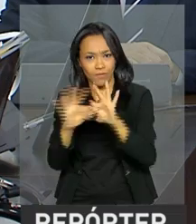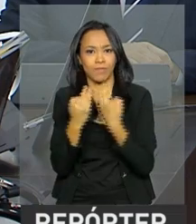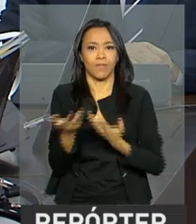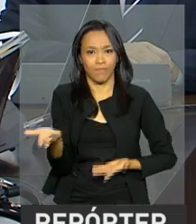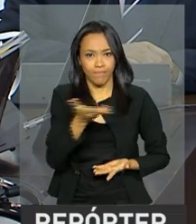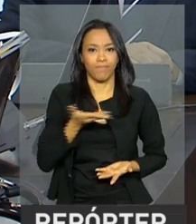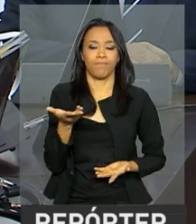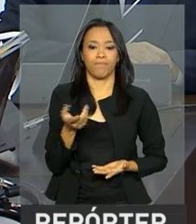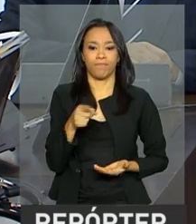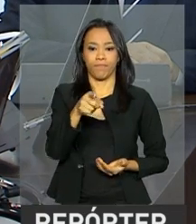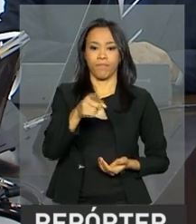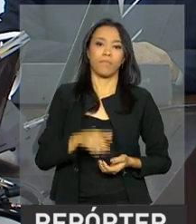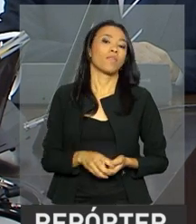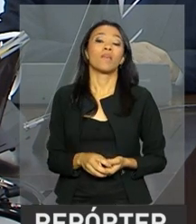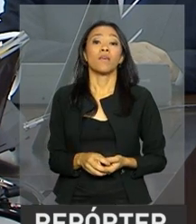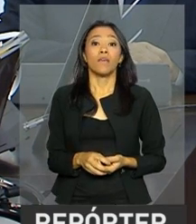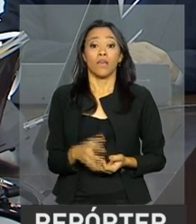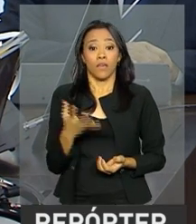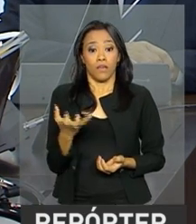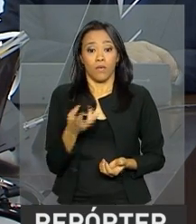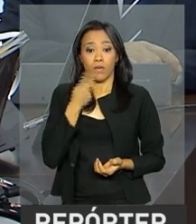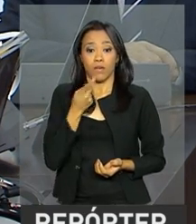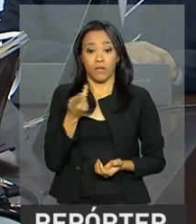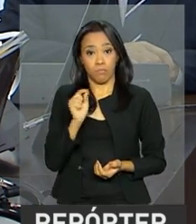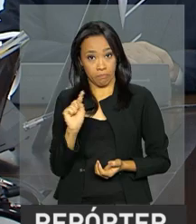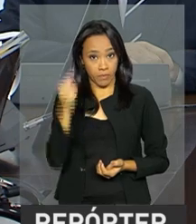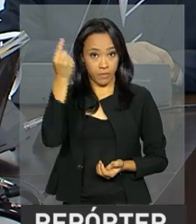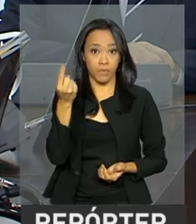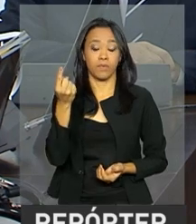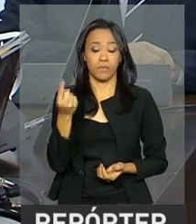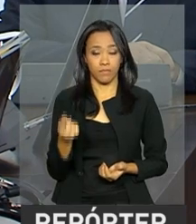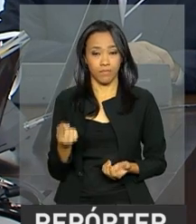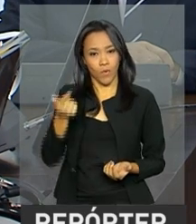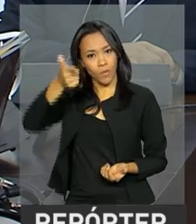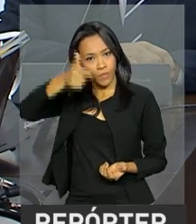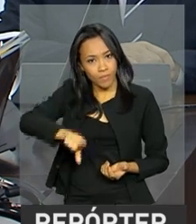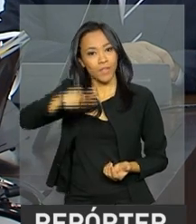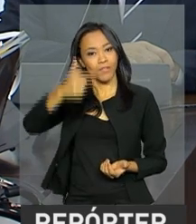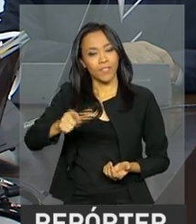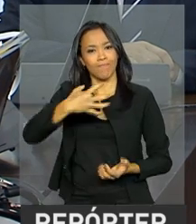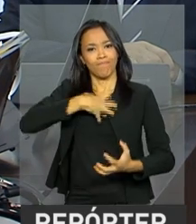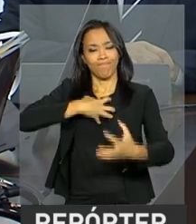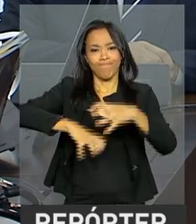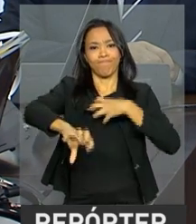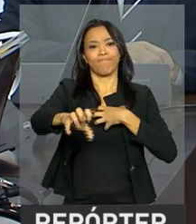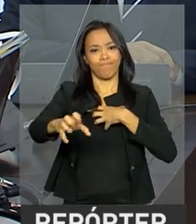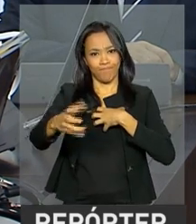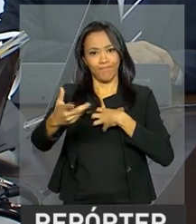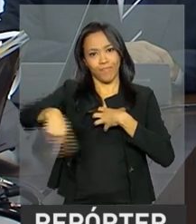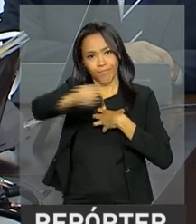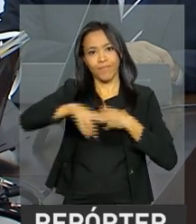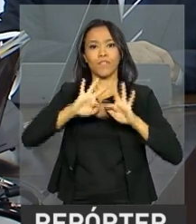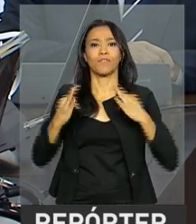rebelião eu quero numa numa primeira fala não é eh mais uma vez solidarizar com as famílias